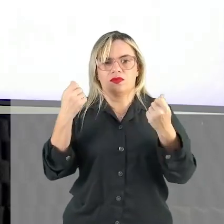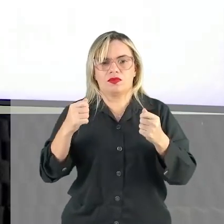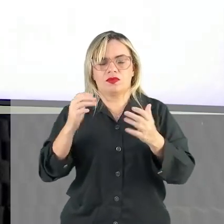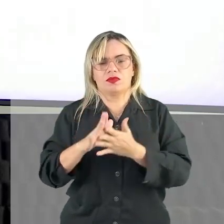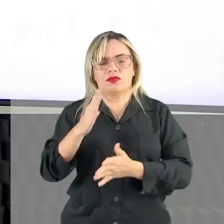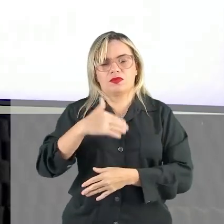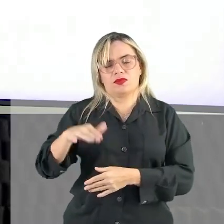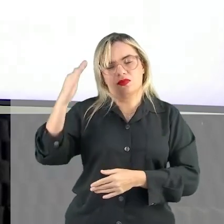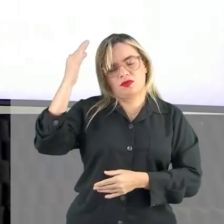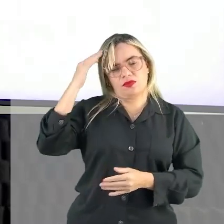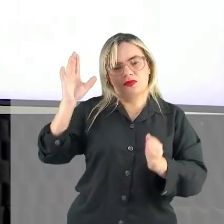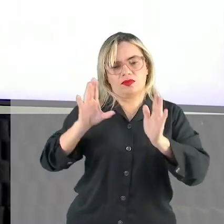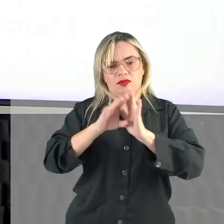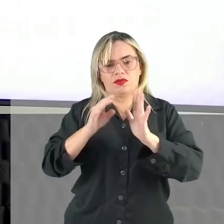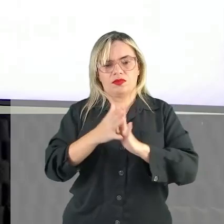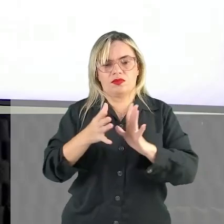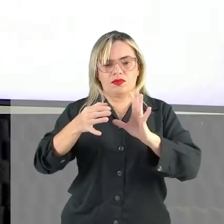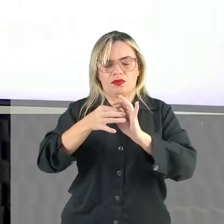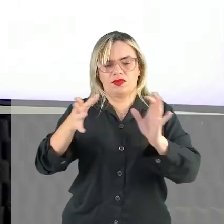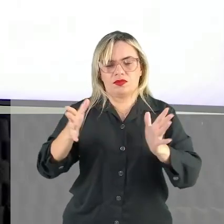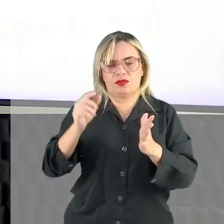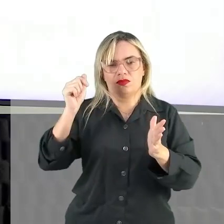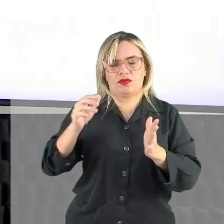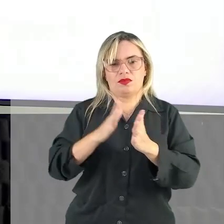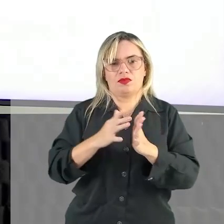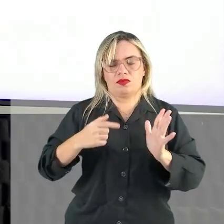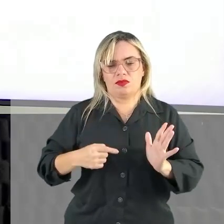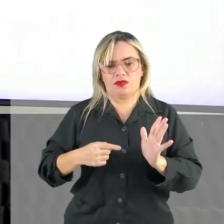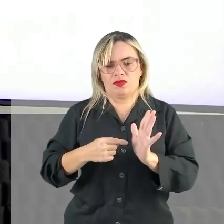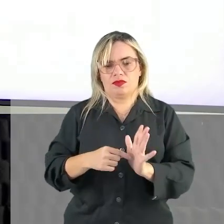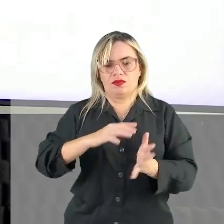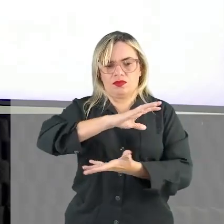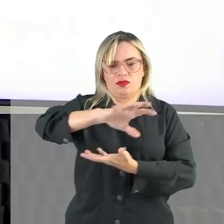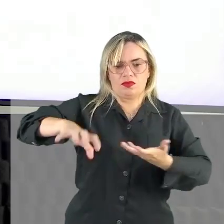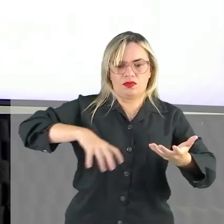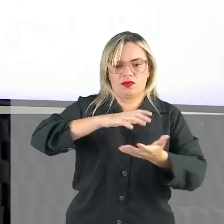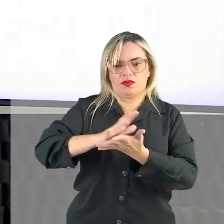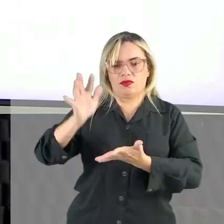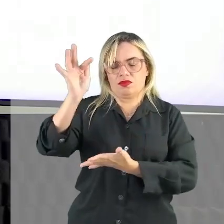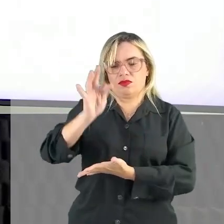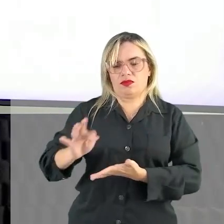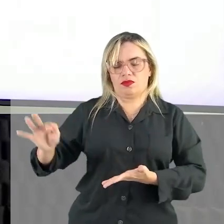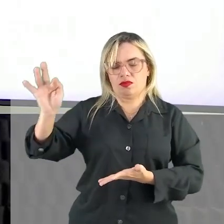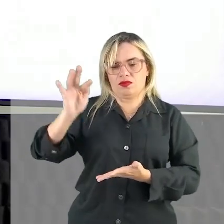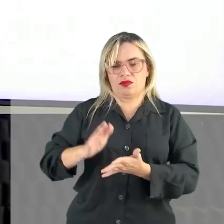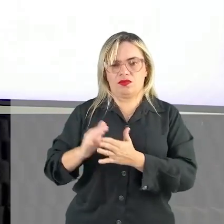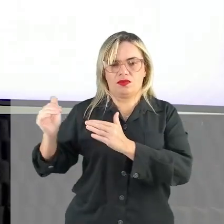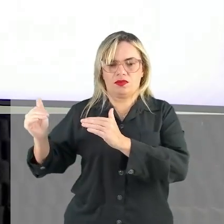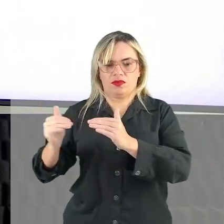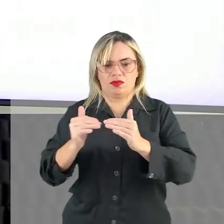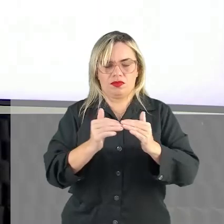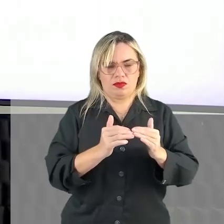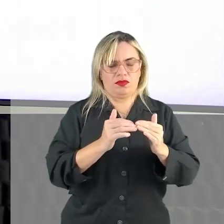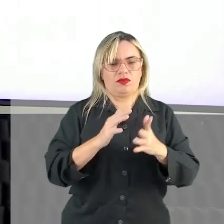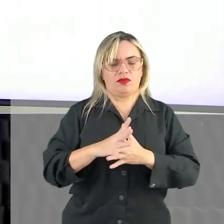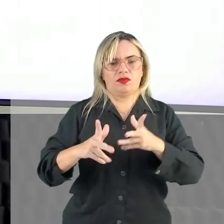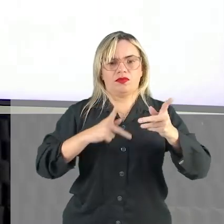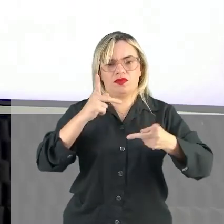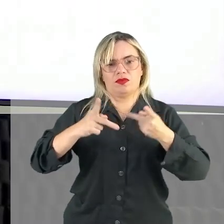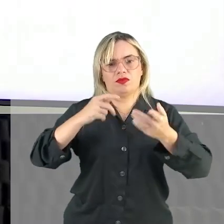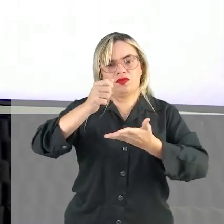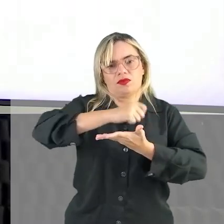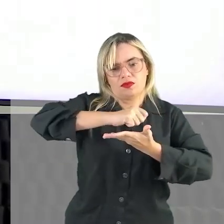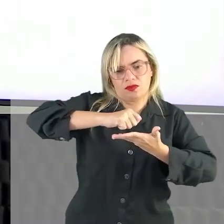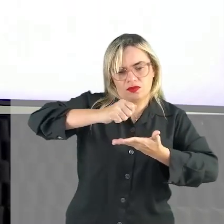entender se esse conceito de liberdade que foi pregado na Revolução Francesa se alinha com o que eu estou dizendo. Neste